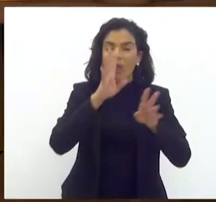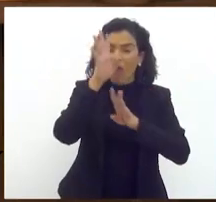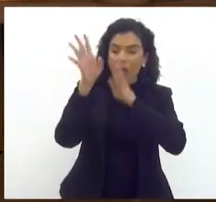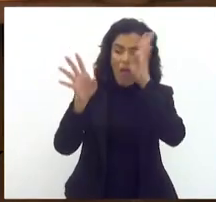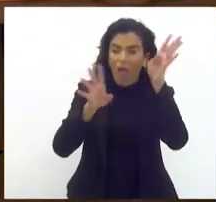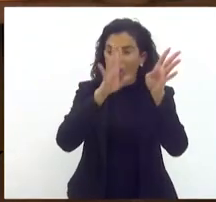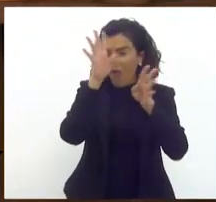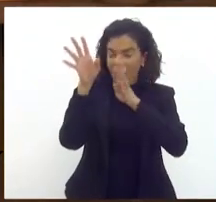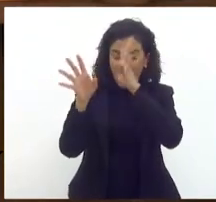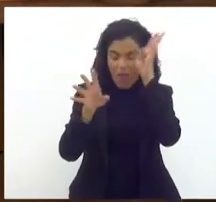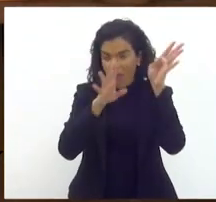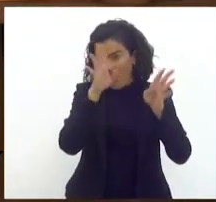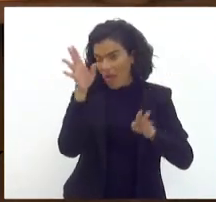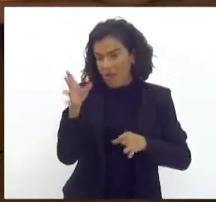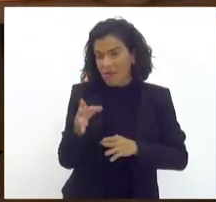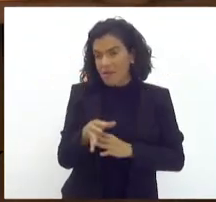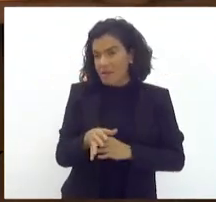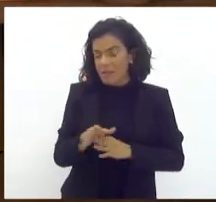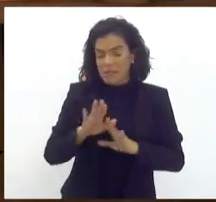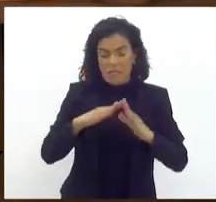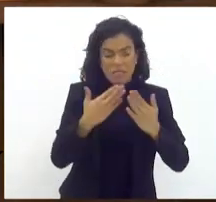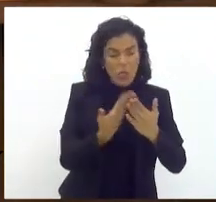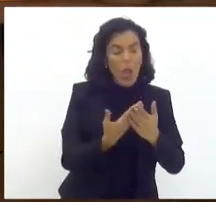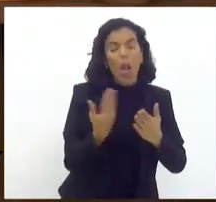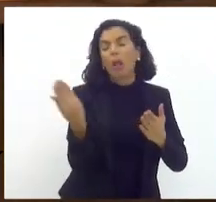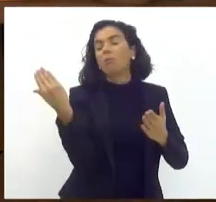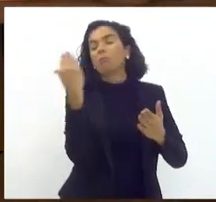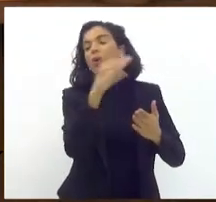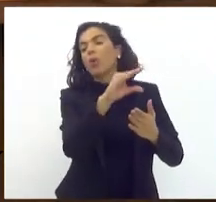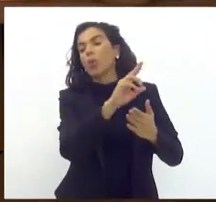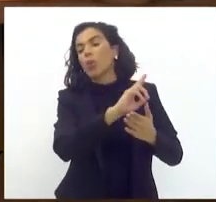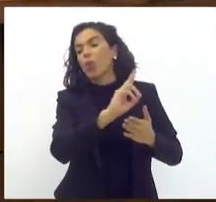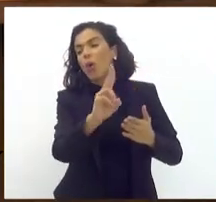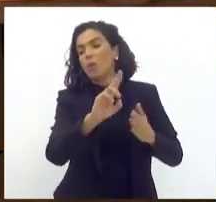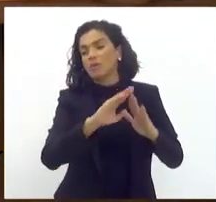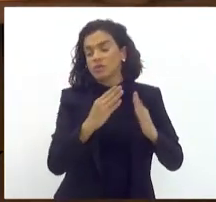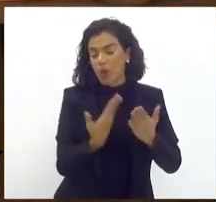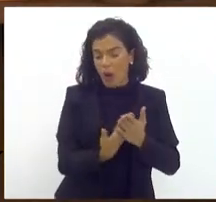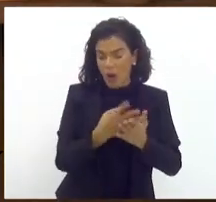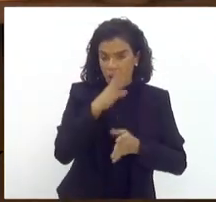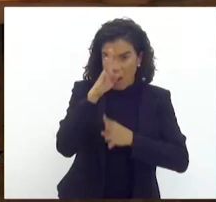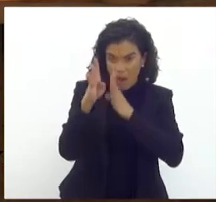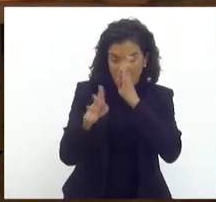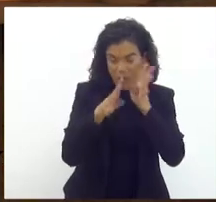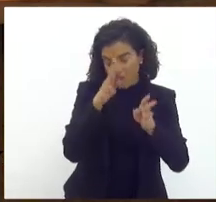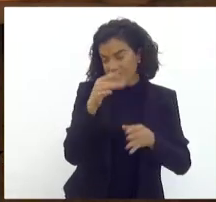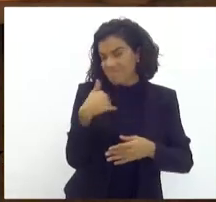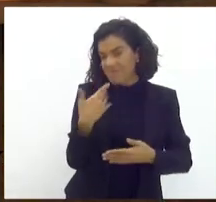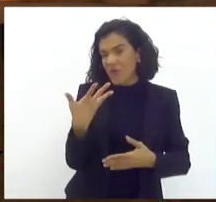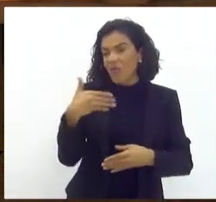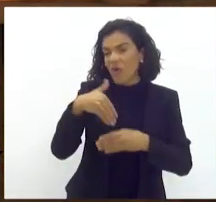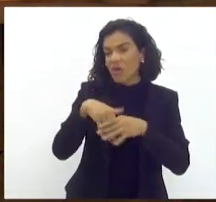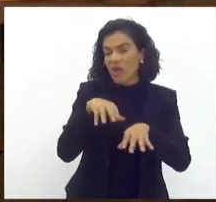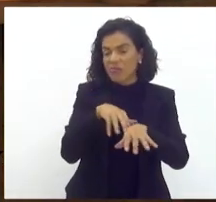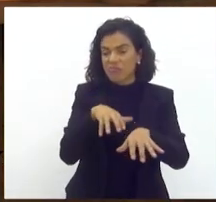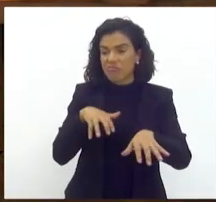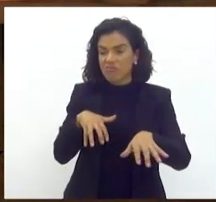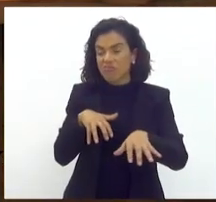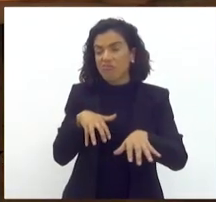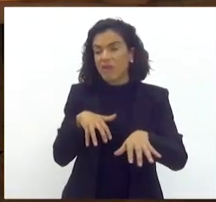né nas escolas sem consulta comunidade escolar a gente o pessoal tem votado contráriamente